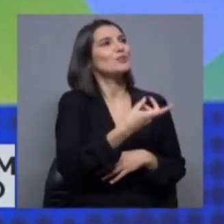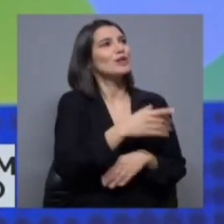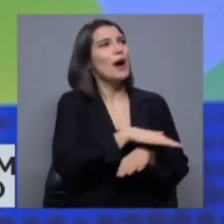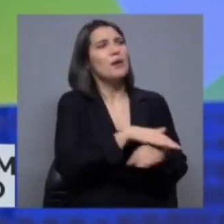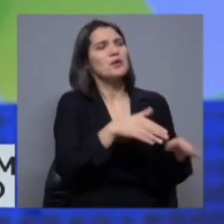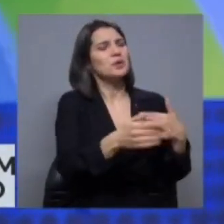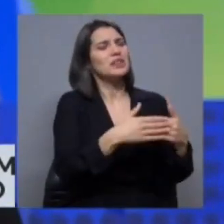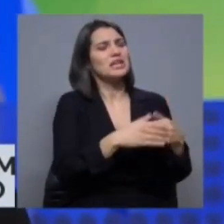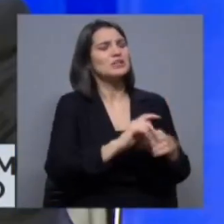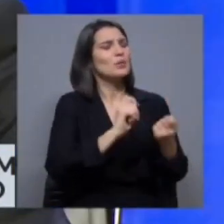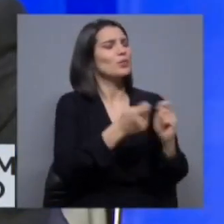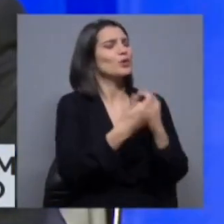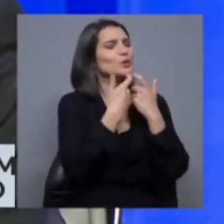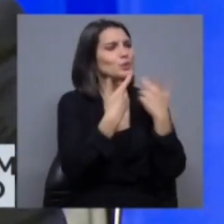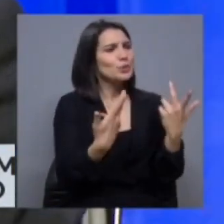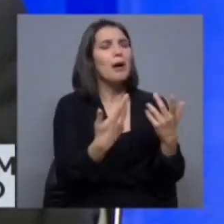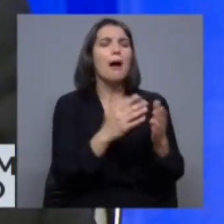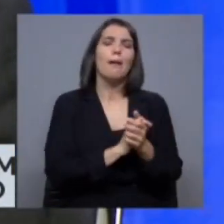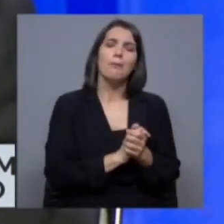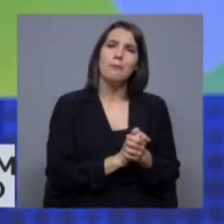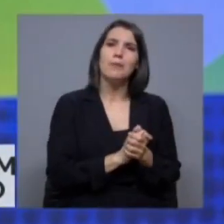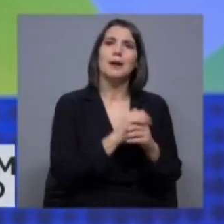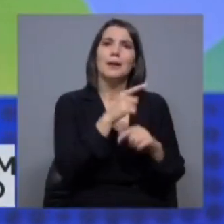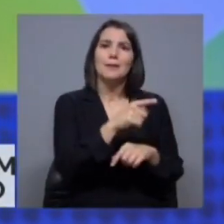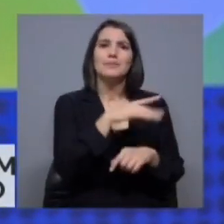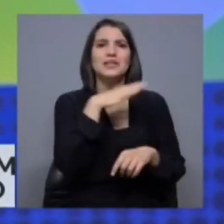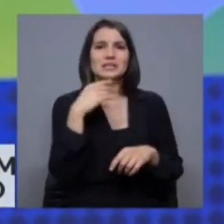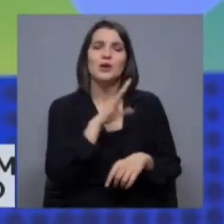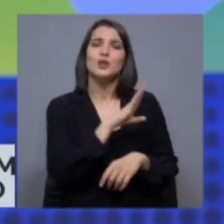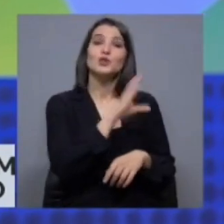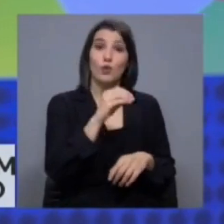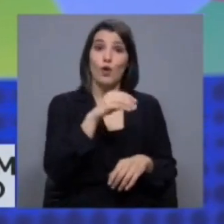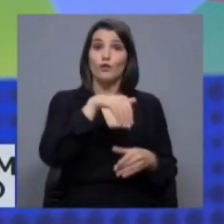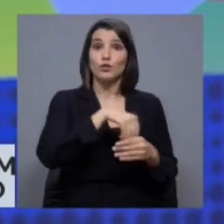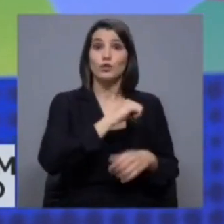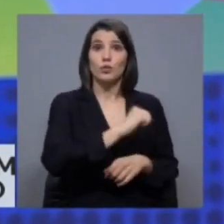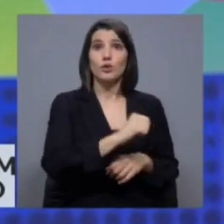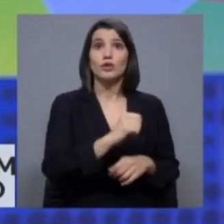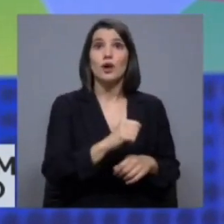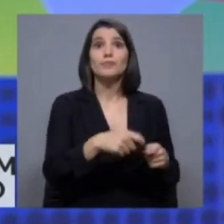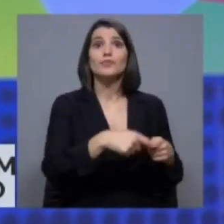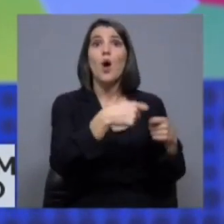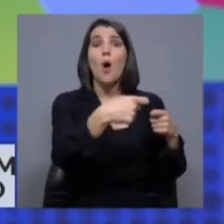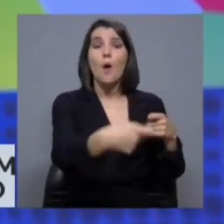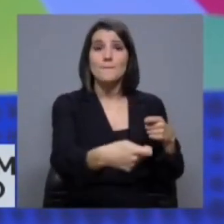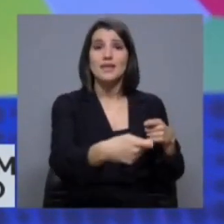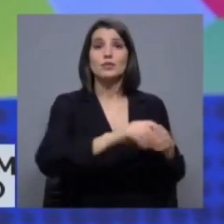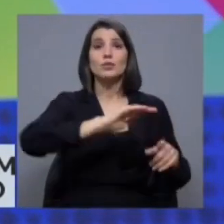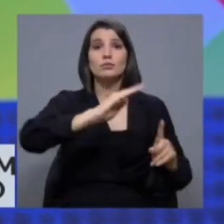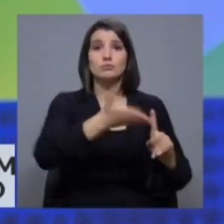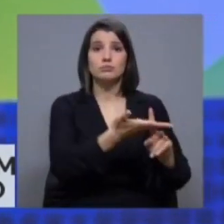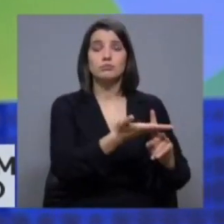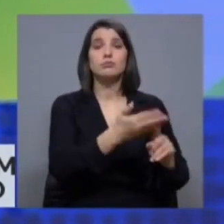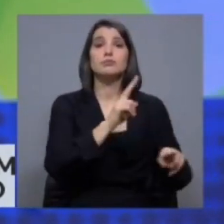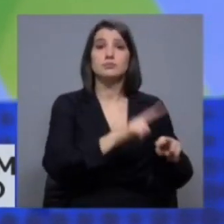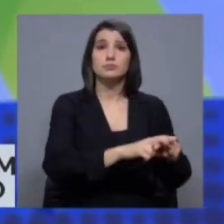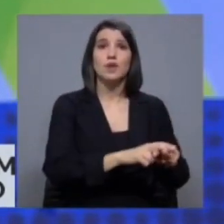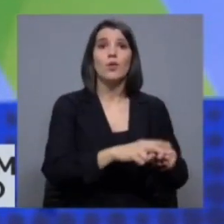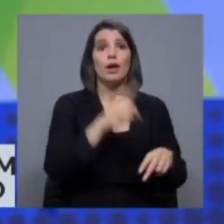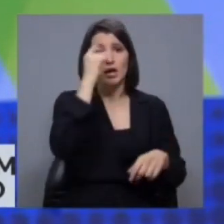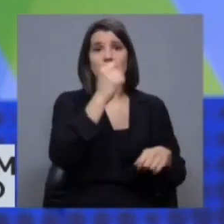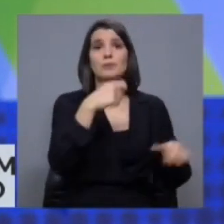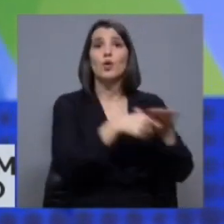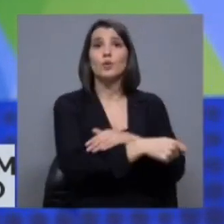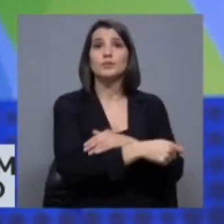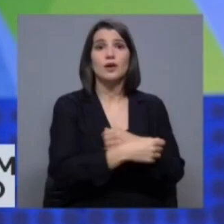já não interessa já é por isso uso é porque eu vou o João votou contra o aumento das penas dos crimes corrupção chegar pelo acreditar nisto jogos tenho uma